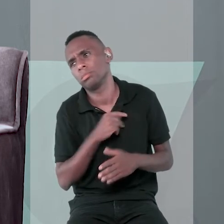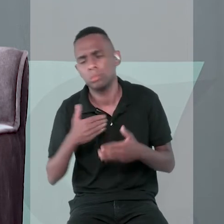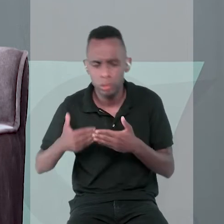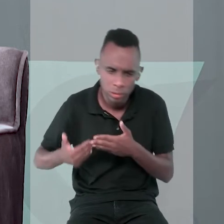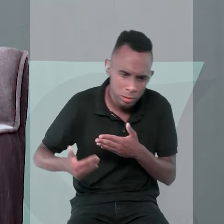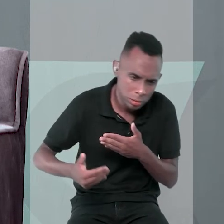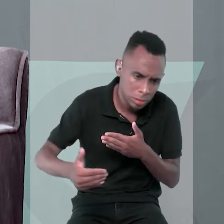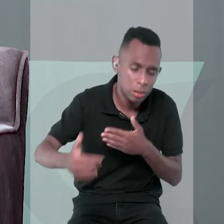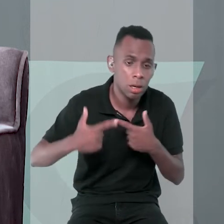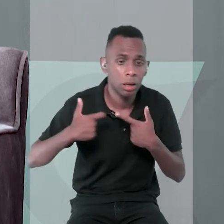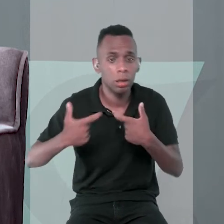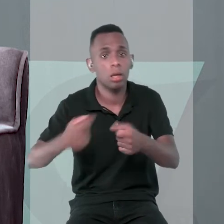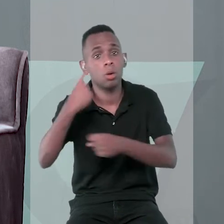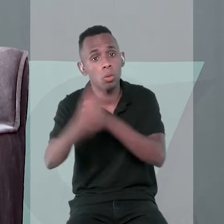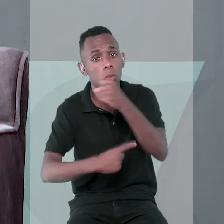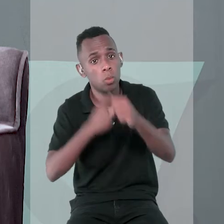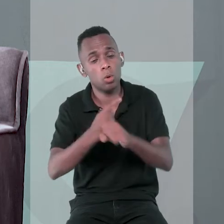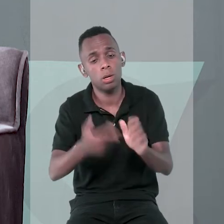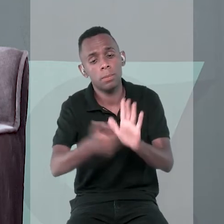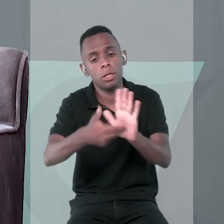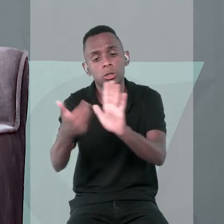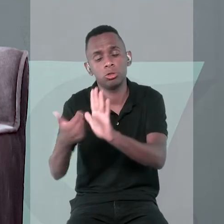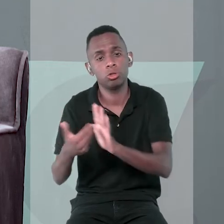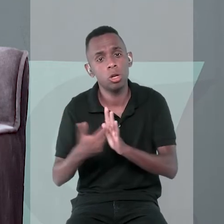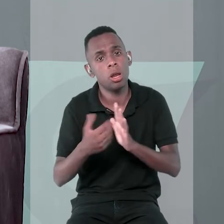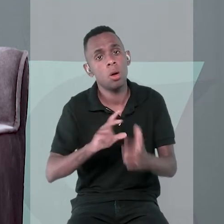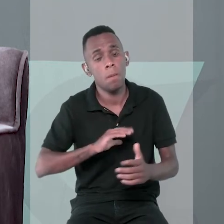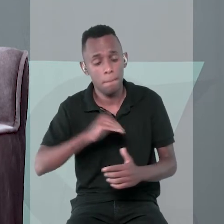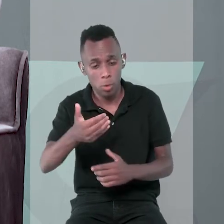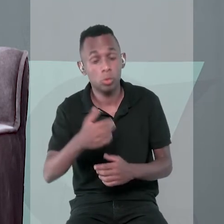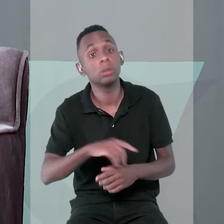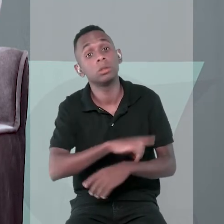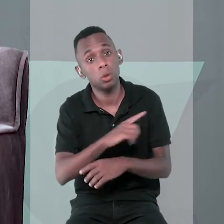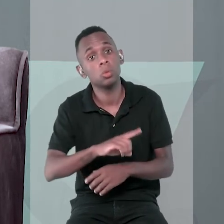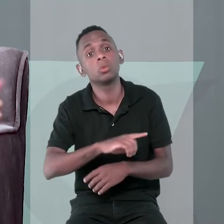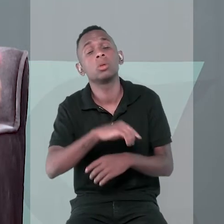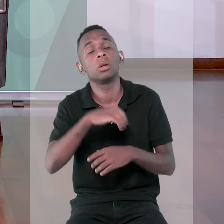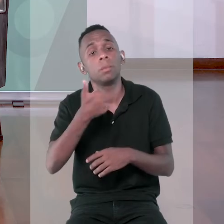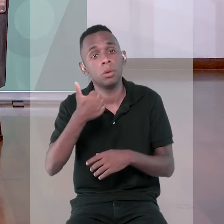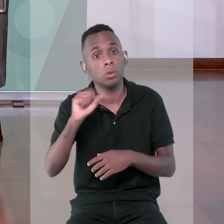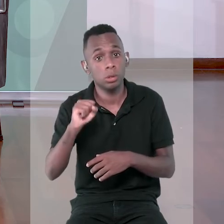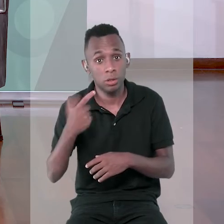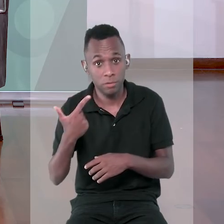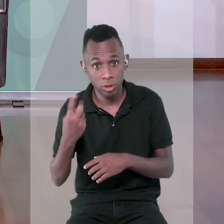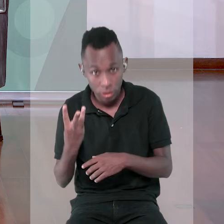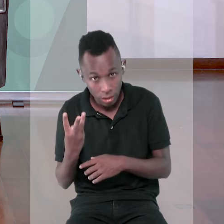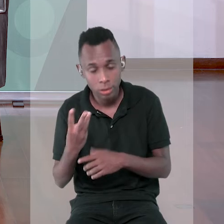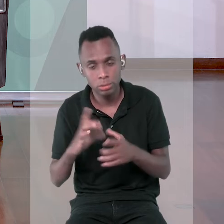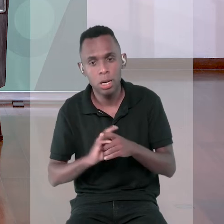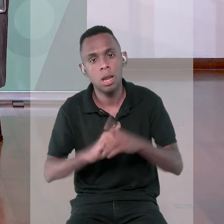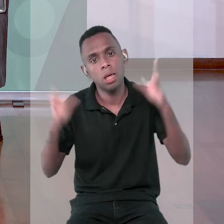tem uma batalha de 1 ano para tirar os portugueses daqui. E é em 2 de julho de 1823, devia comemorar a independência